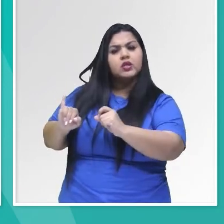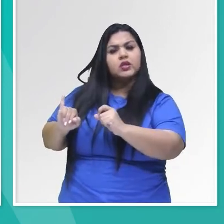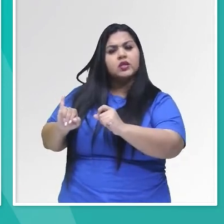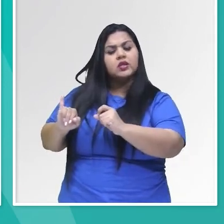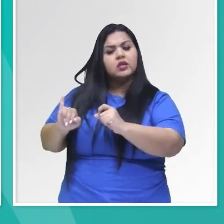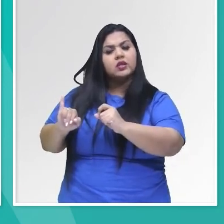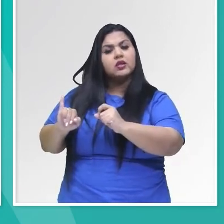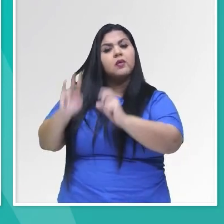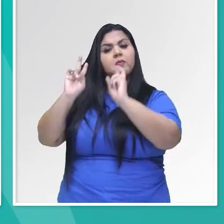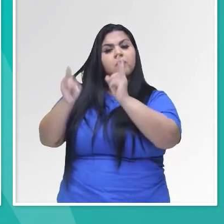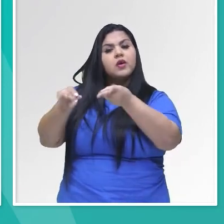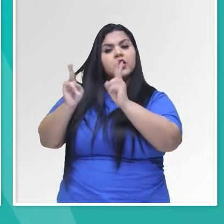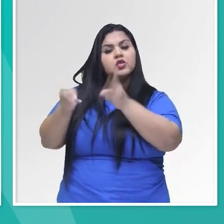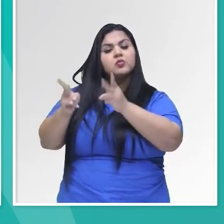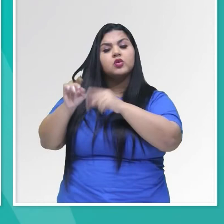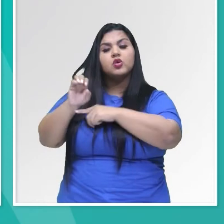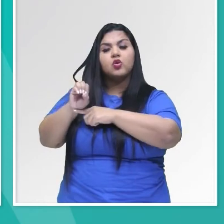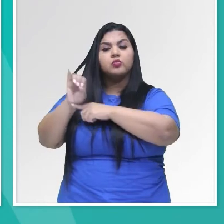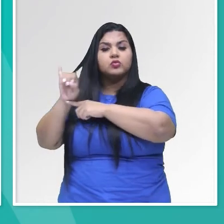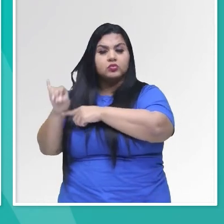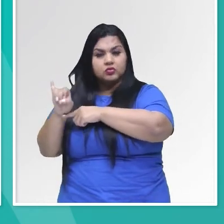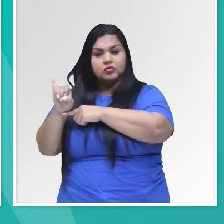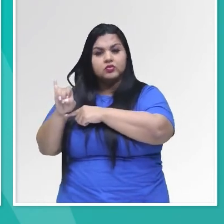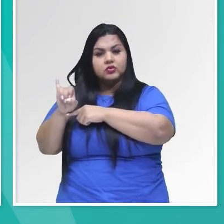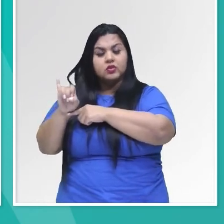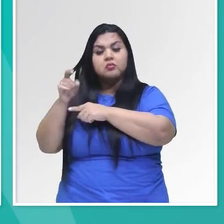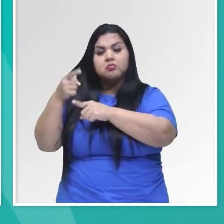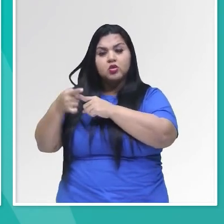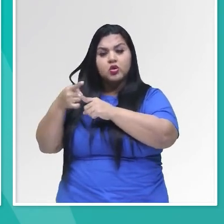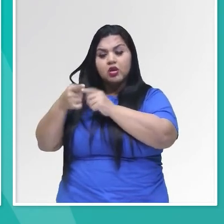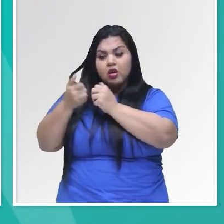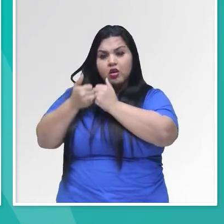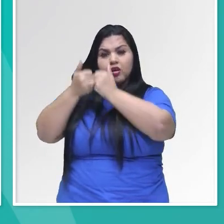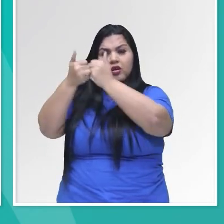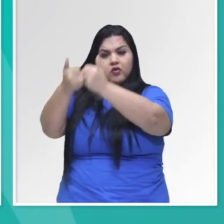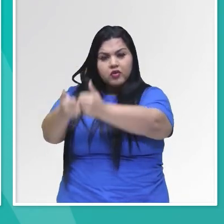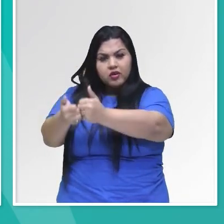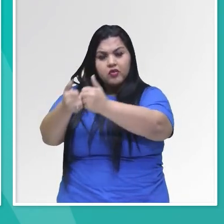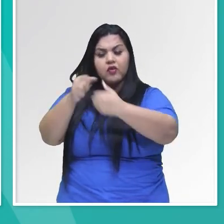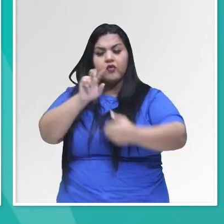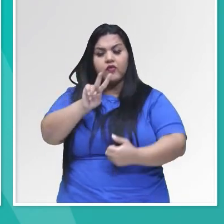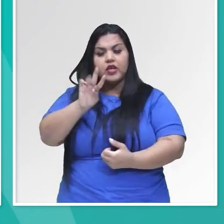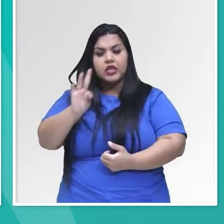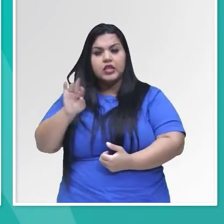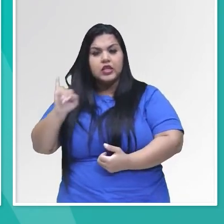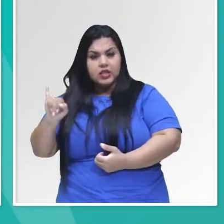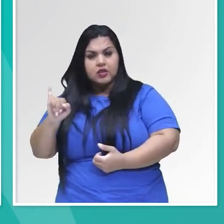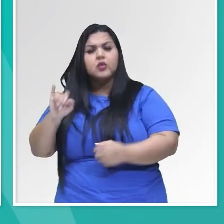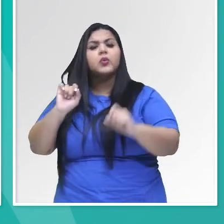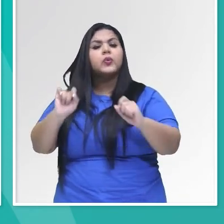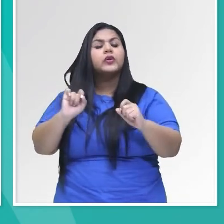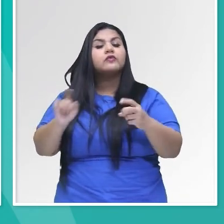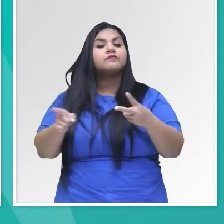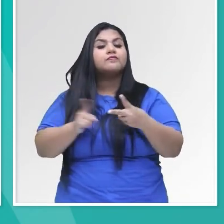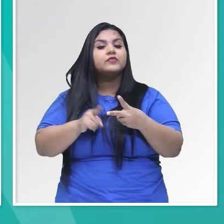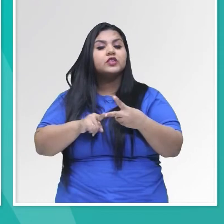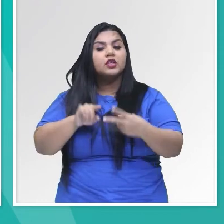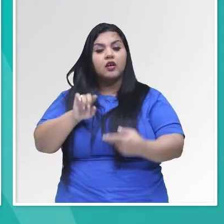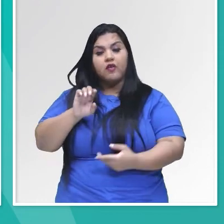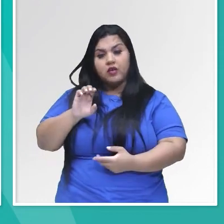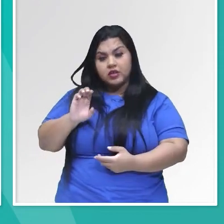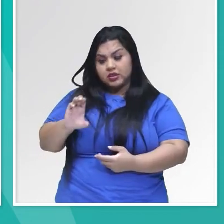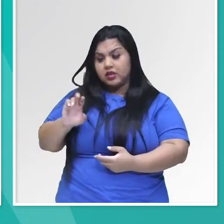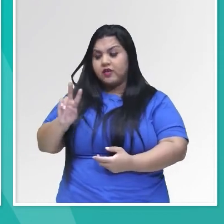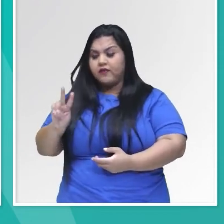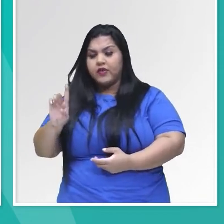o mesmo que objeto indireto, porque acompanha um verbo transitivo indireto. E o CVD, o que é? É